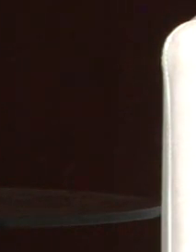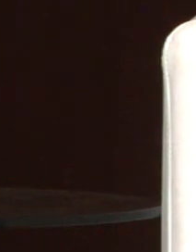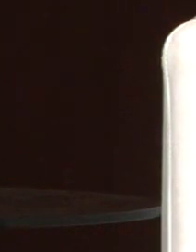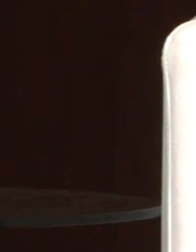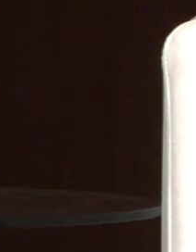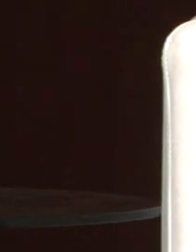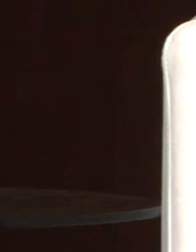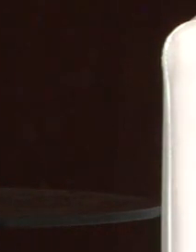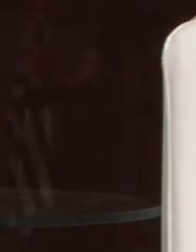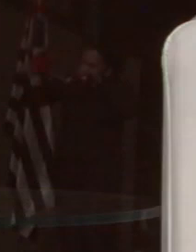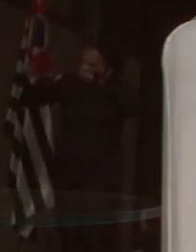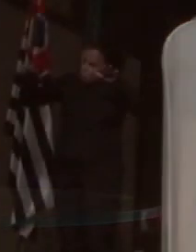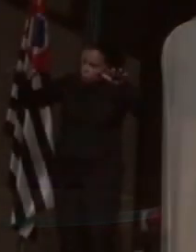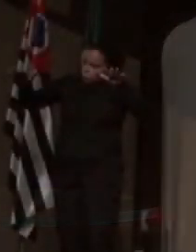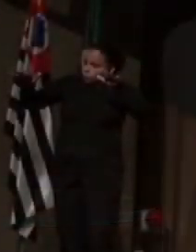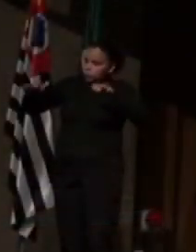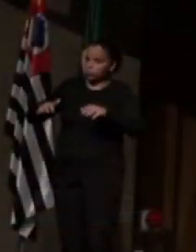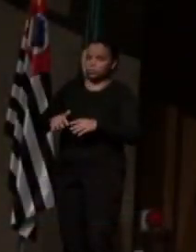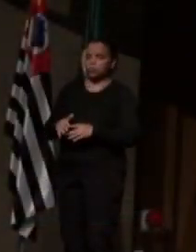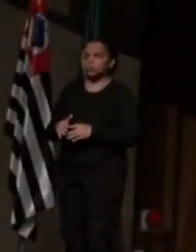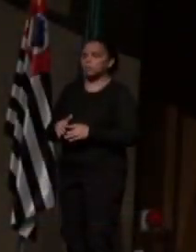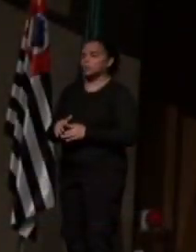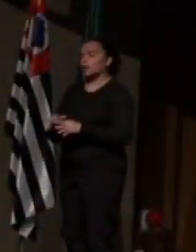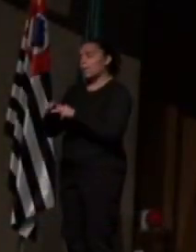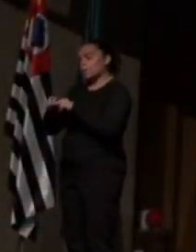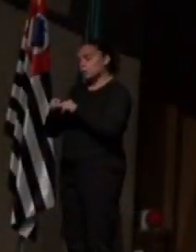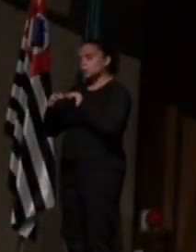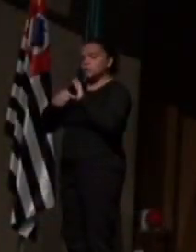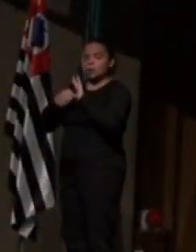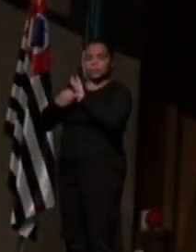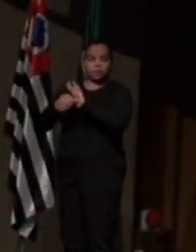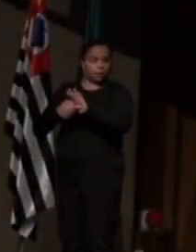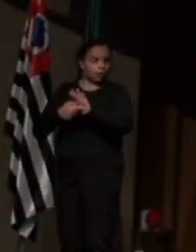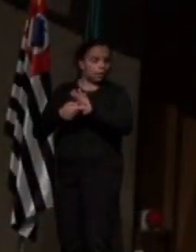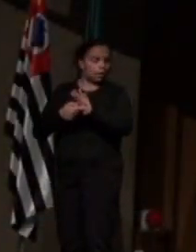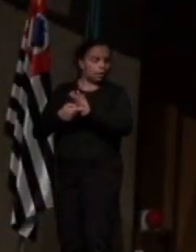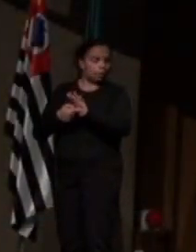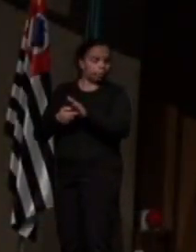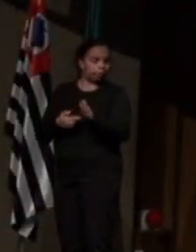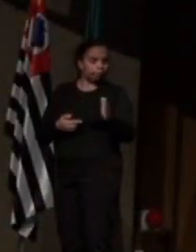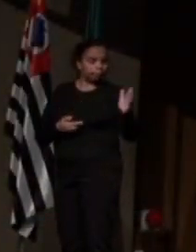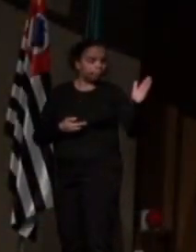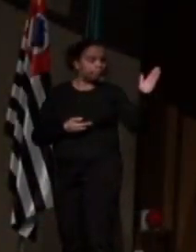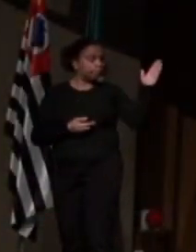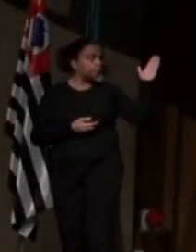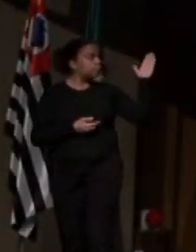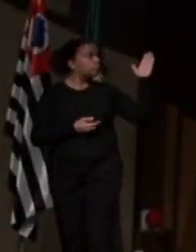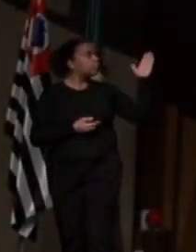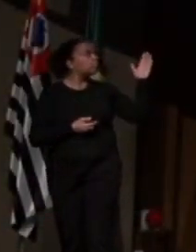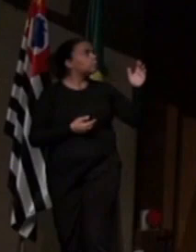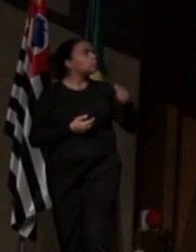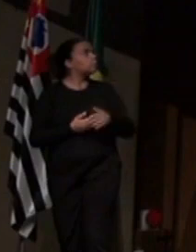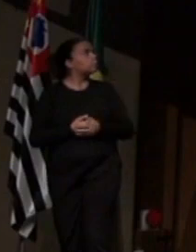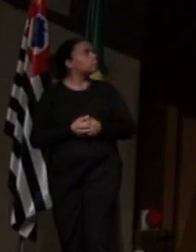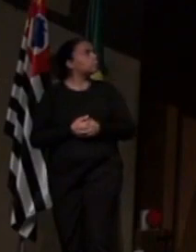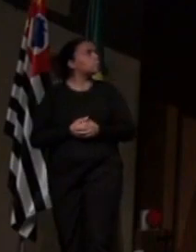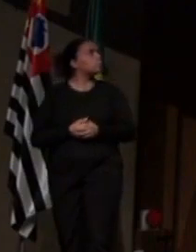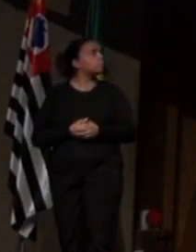ampliada. E por isso que eu vou apresentar principalmente hoje para vocês. É um desafio para contribuir com a